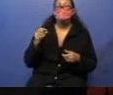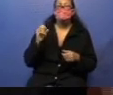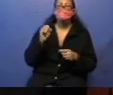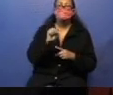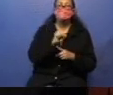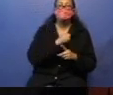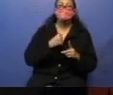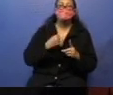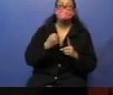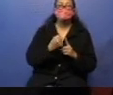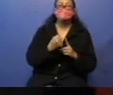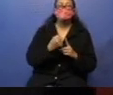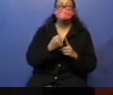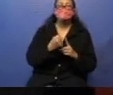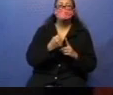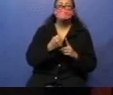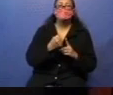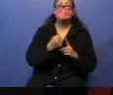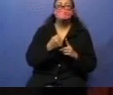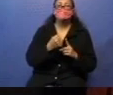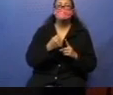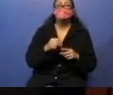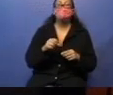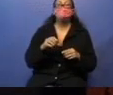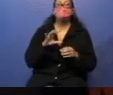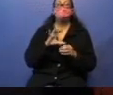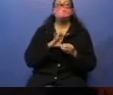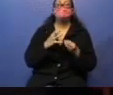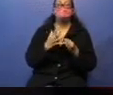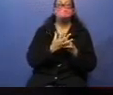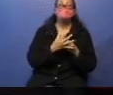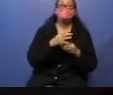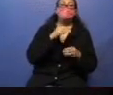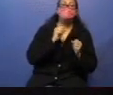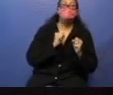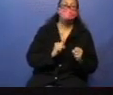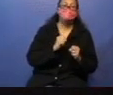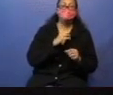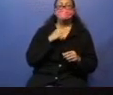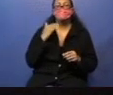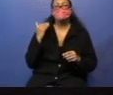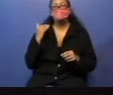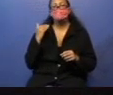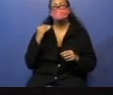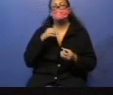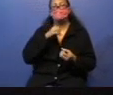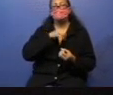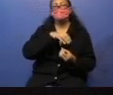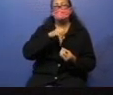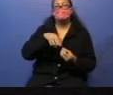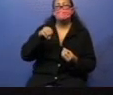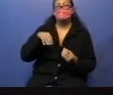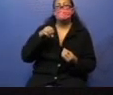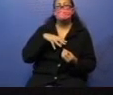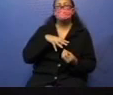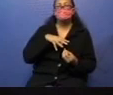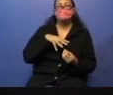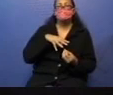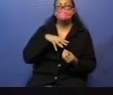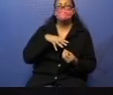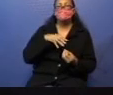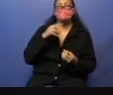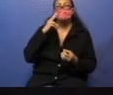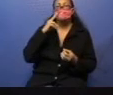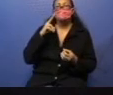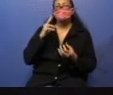Covid-19. É a família do vírus que faz mal e mata. Olha os fungos, a micose, olha a